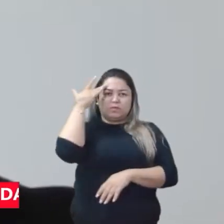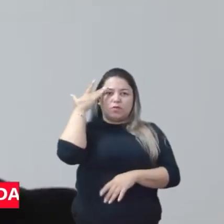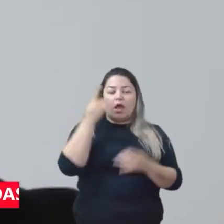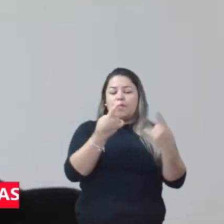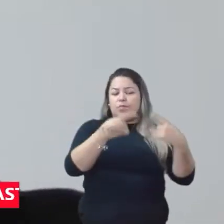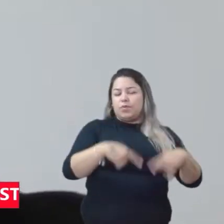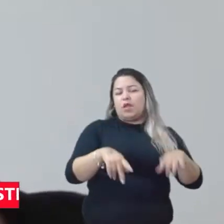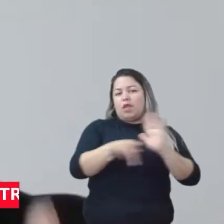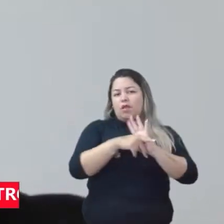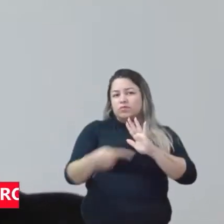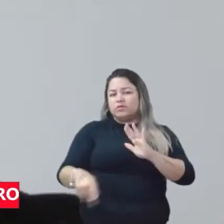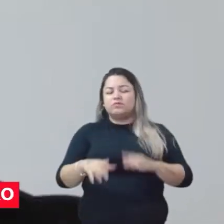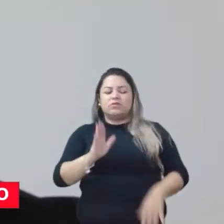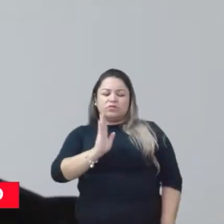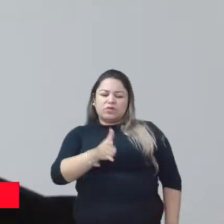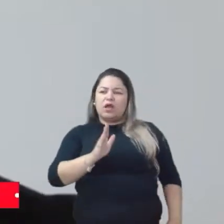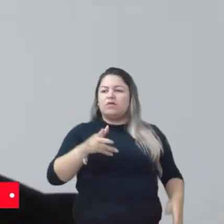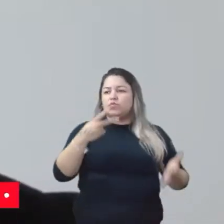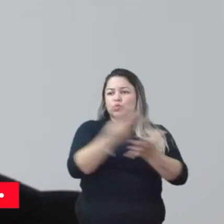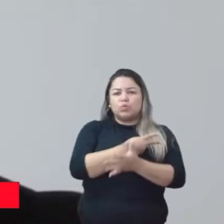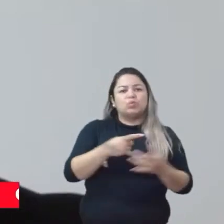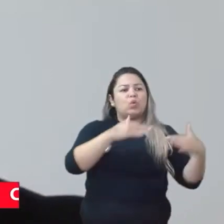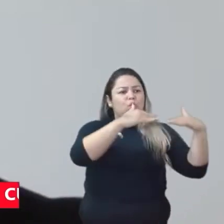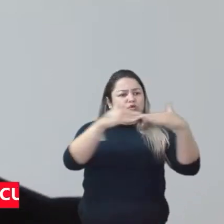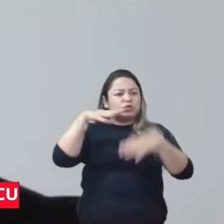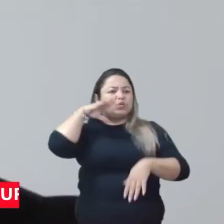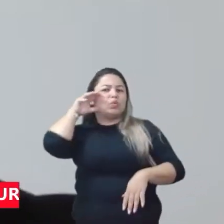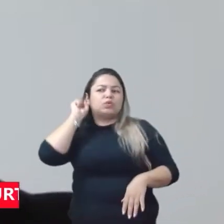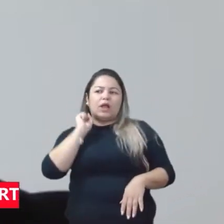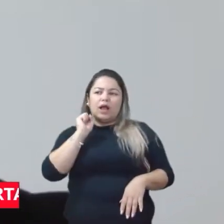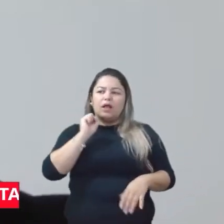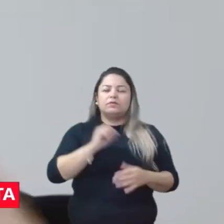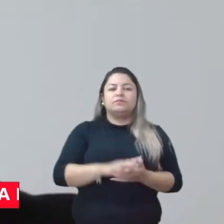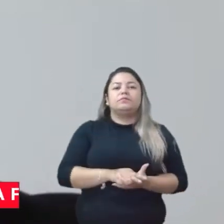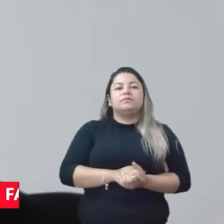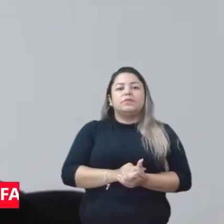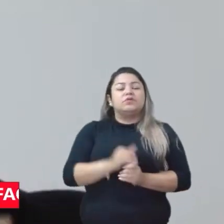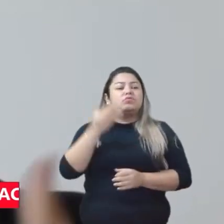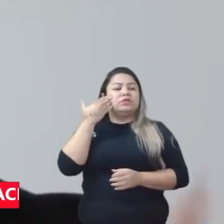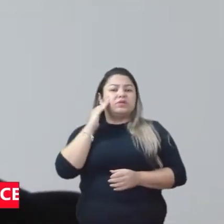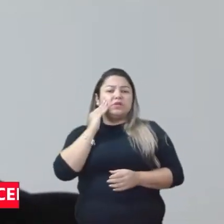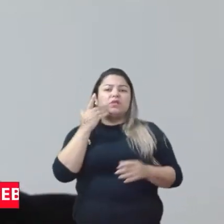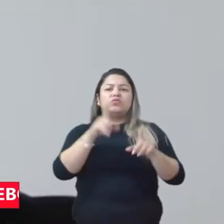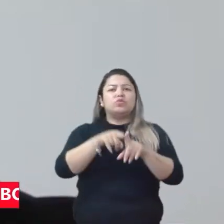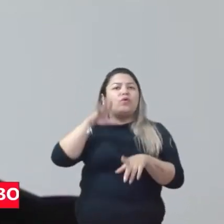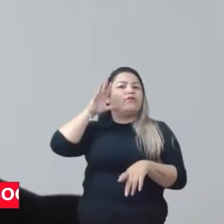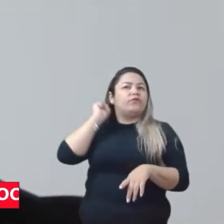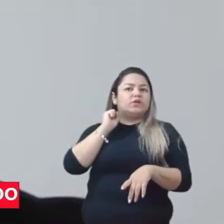políticas públicas ela já nascem do interesse das pessoas, de escutá-las, já nasce do interesse de escutá-las, de